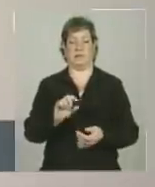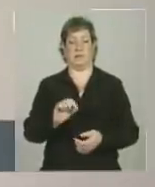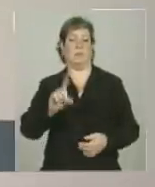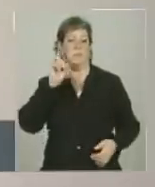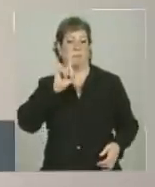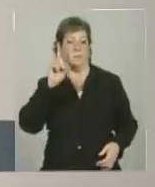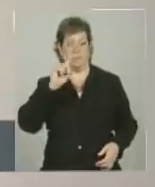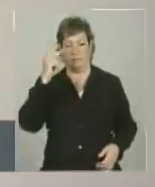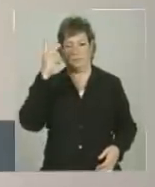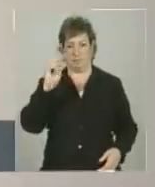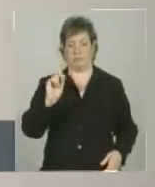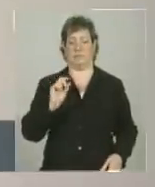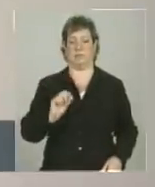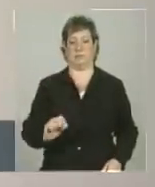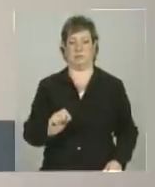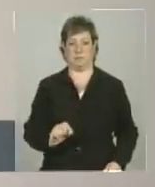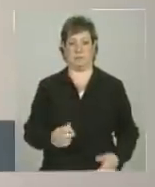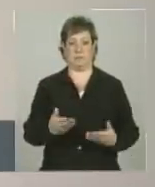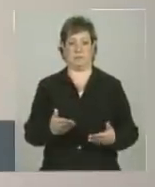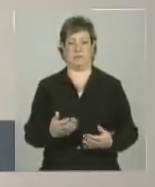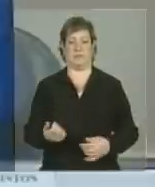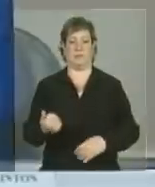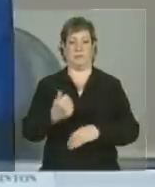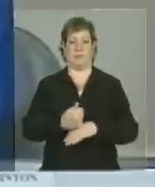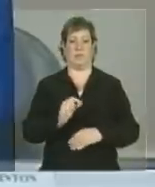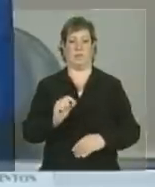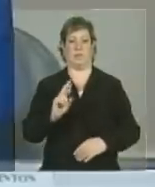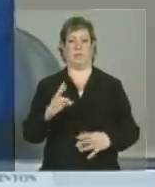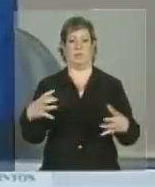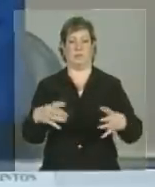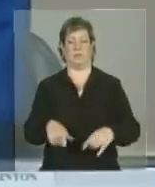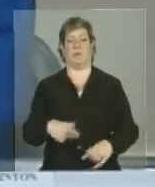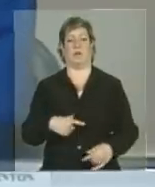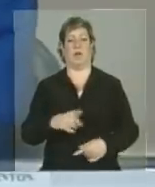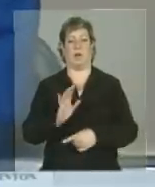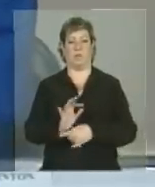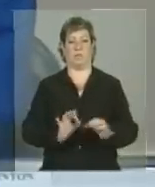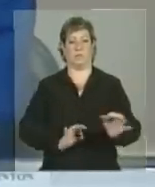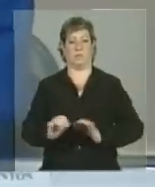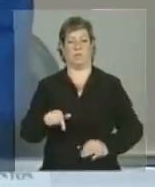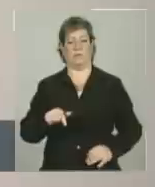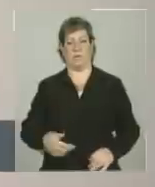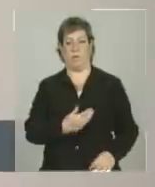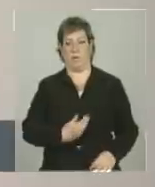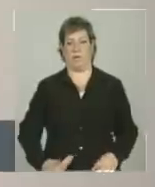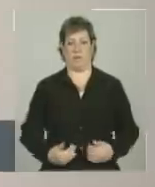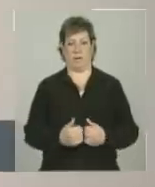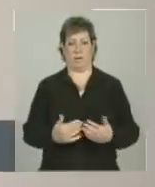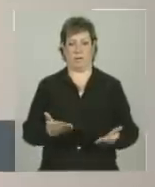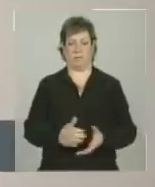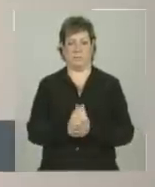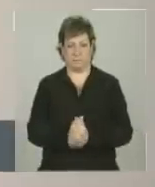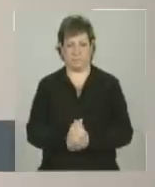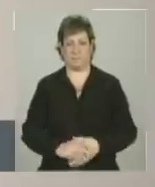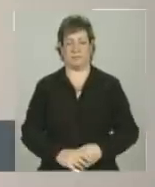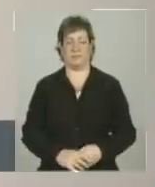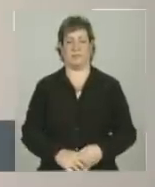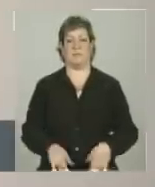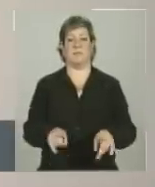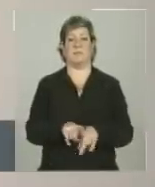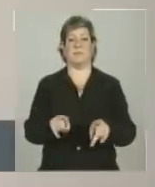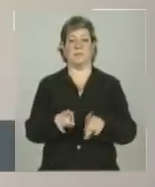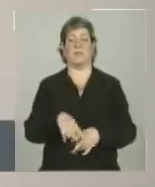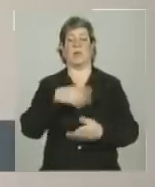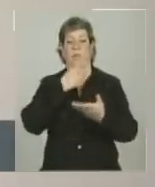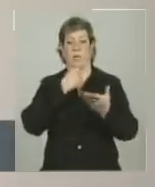da América, que copreside essa parceria para o governo aberto. Senhor Urmas